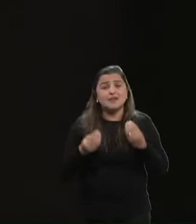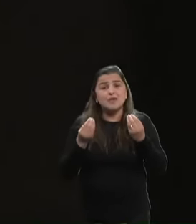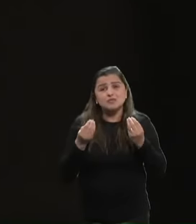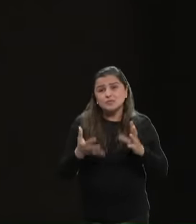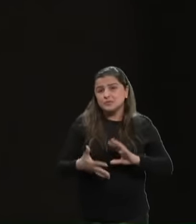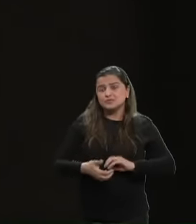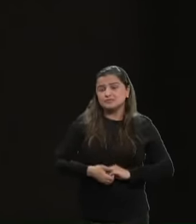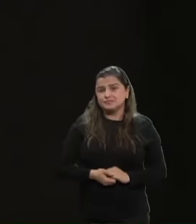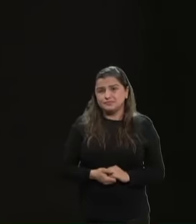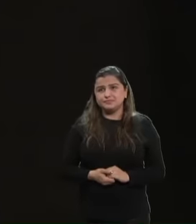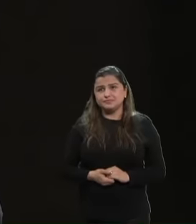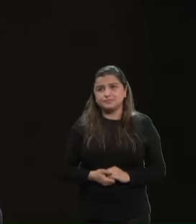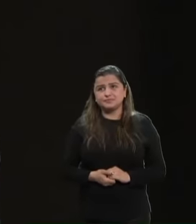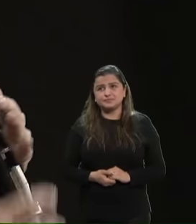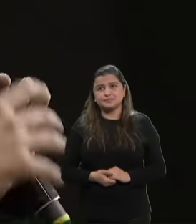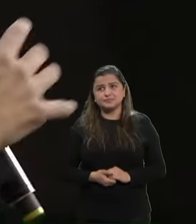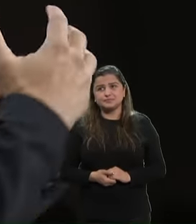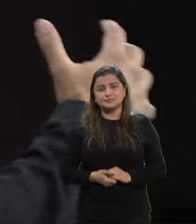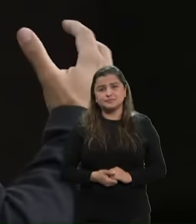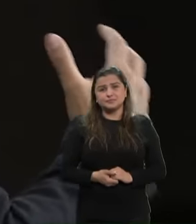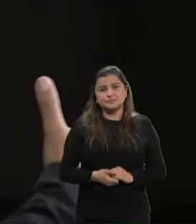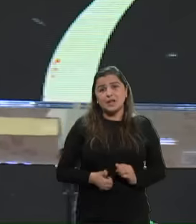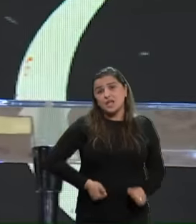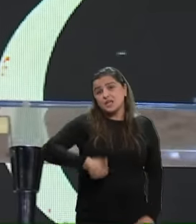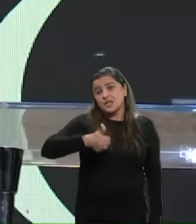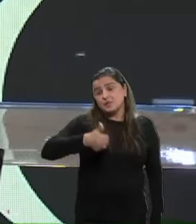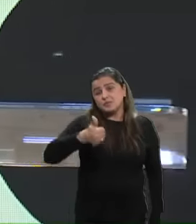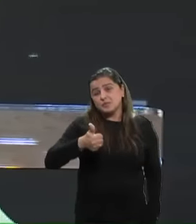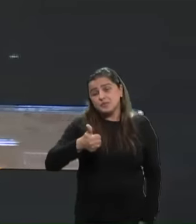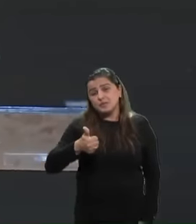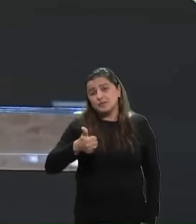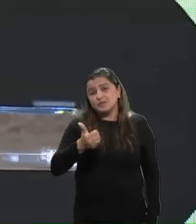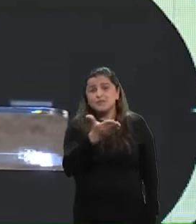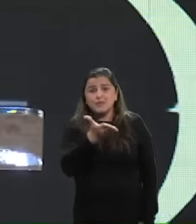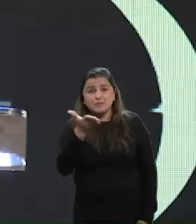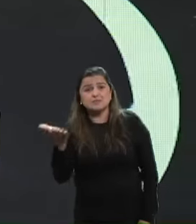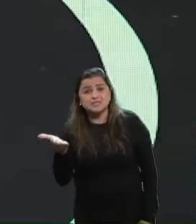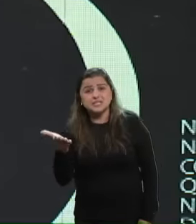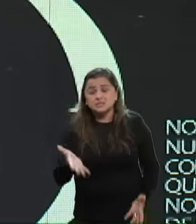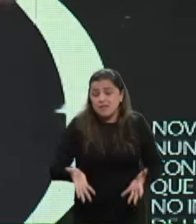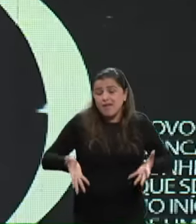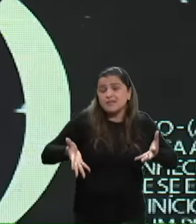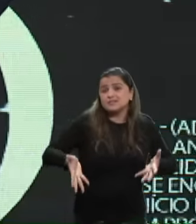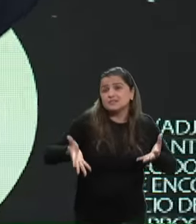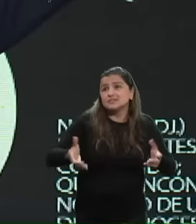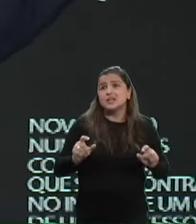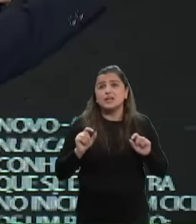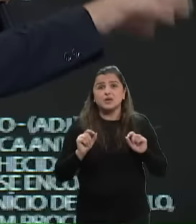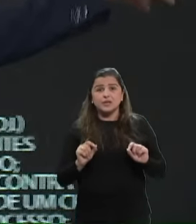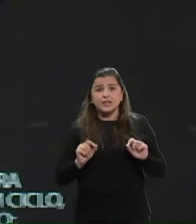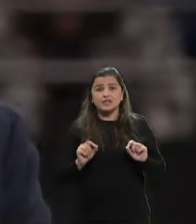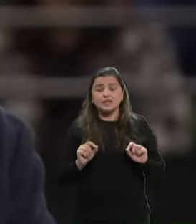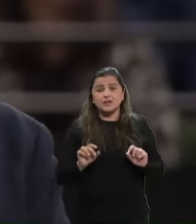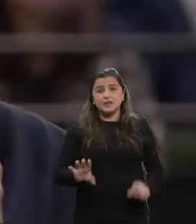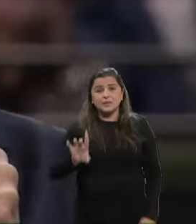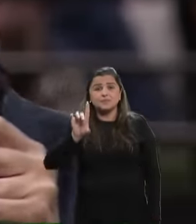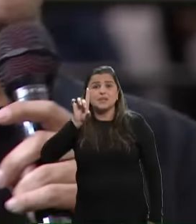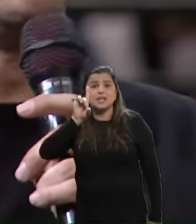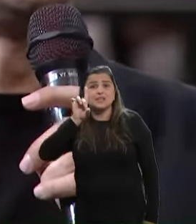E o primeiro que te quero falar para te animar, que quando Deus quer levantar